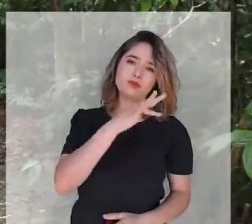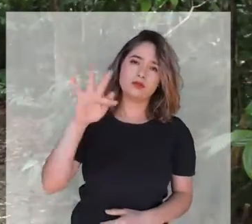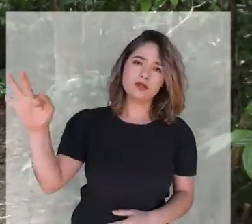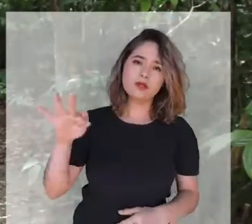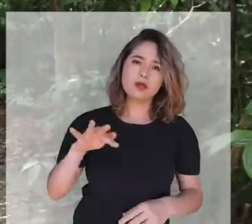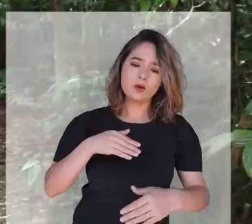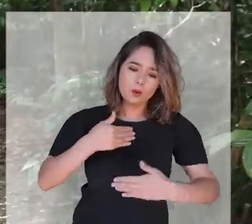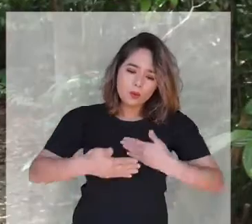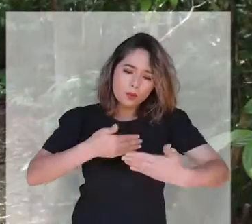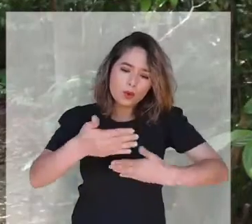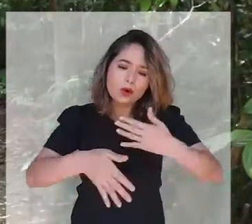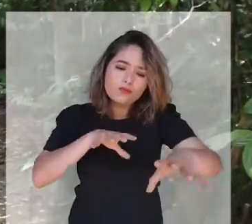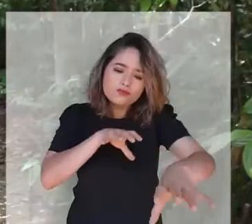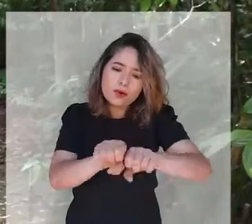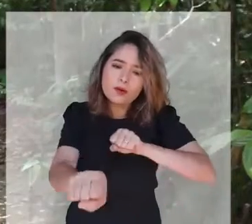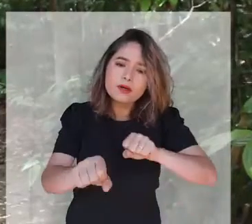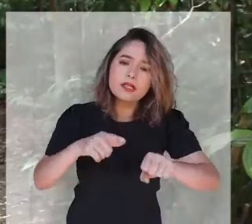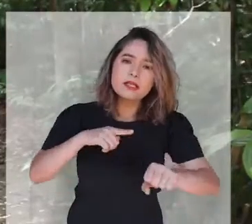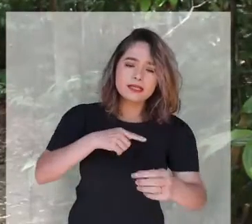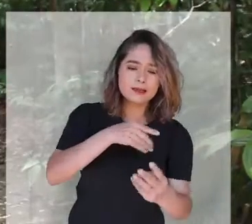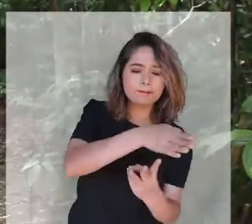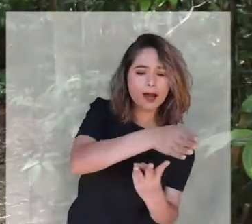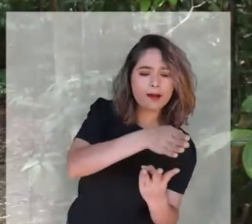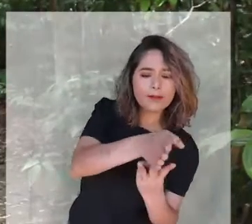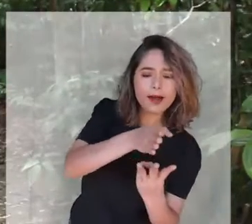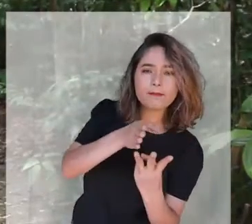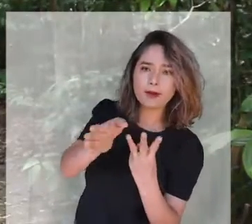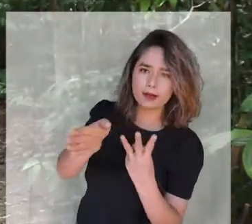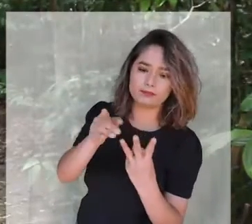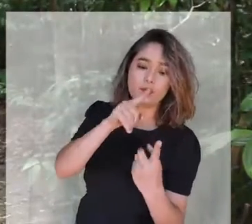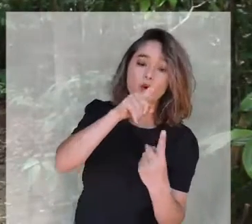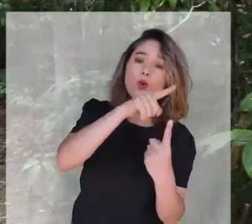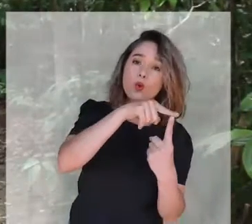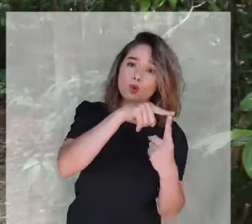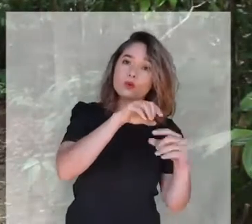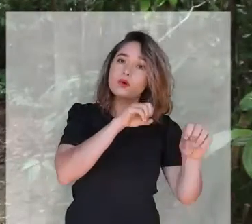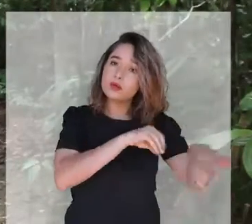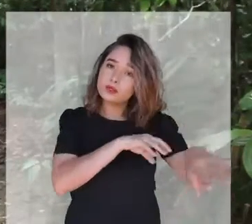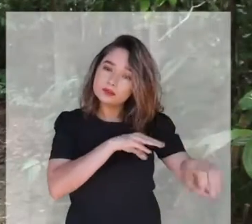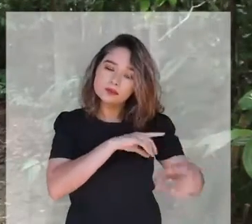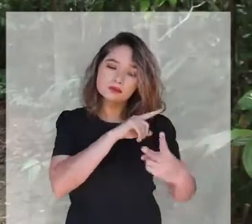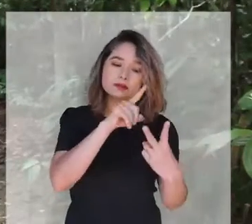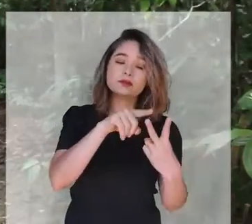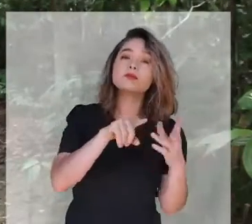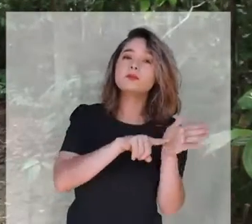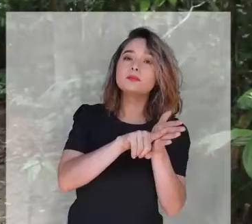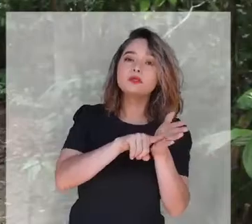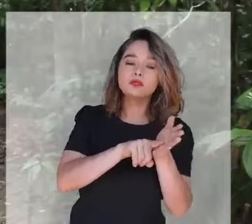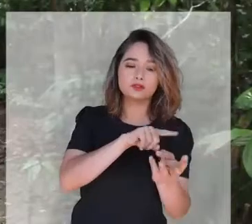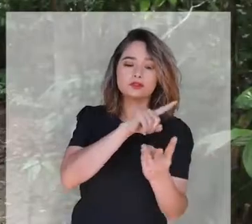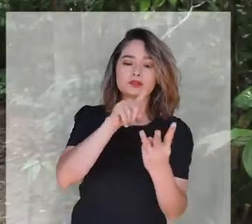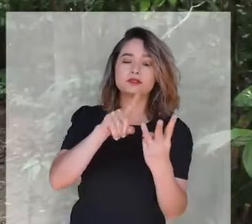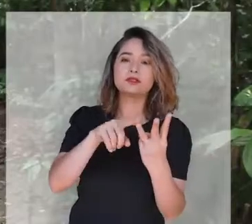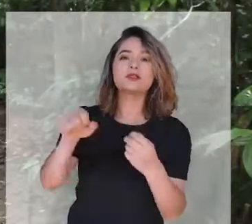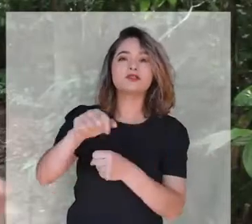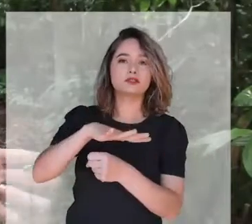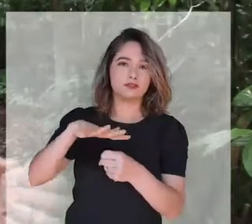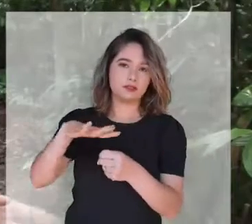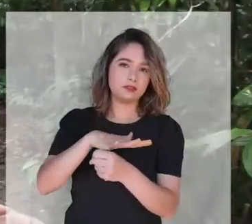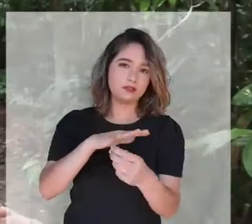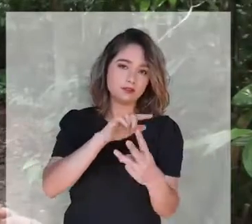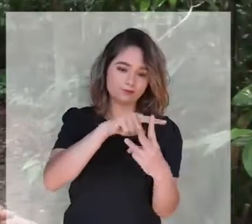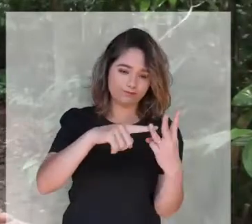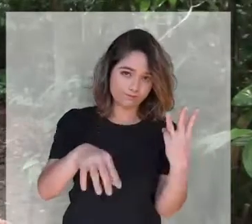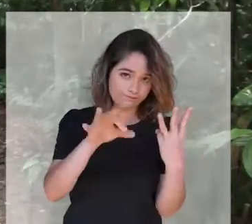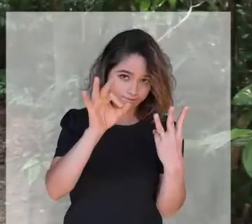Se nós temos a extensão como um vértice do processo de formação, assim